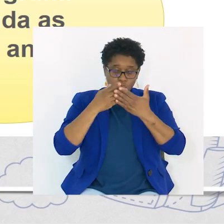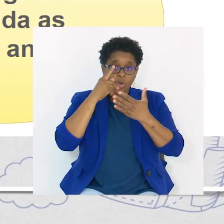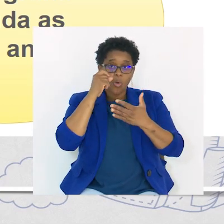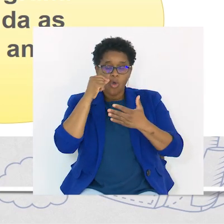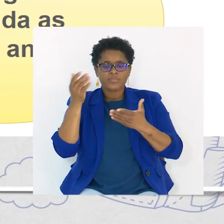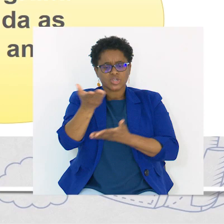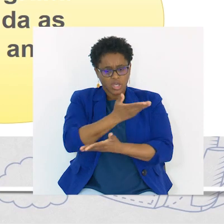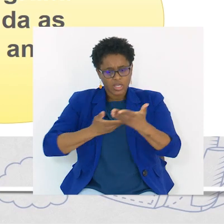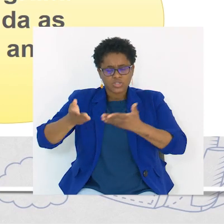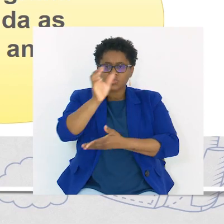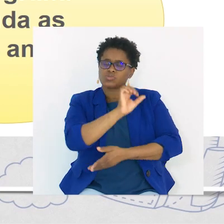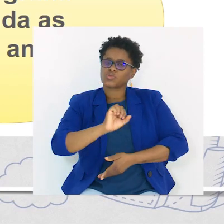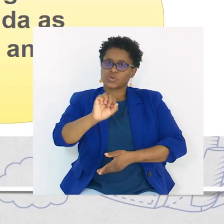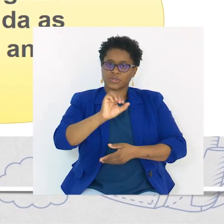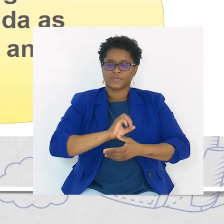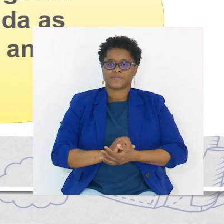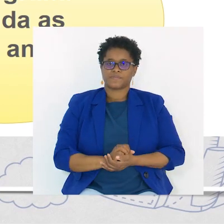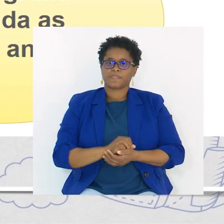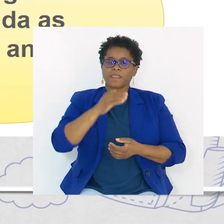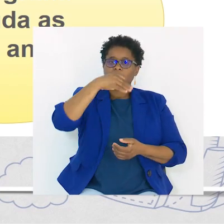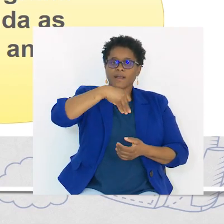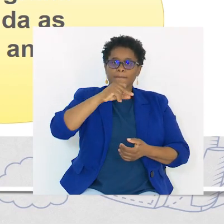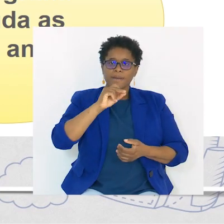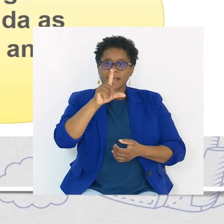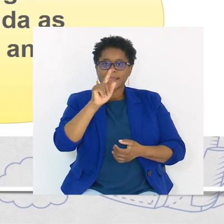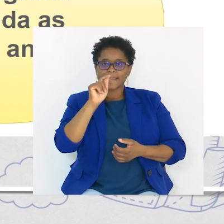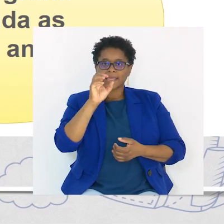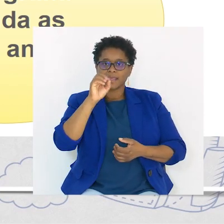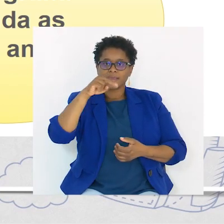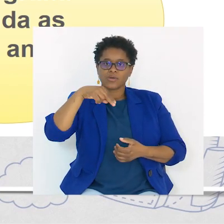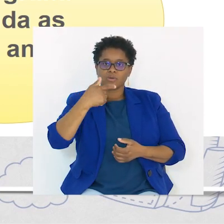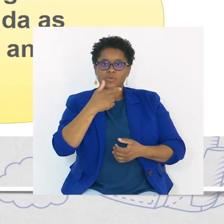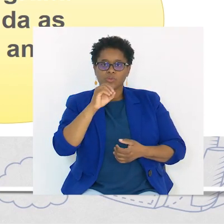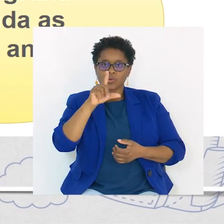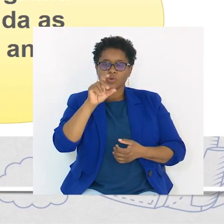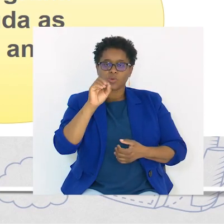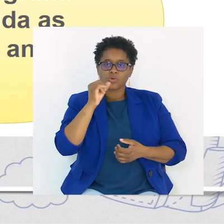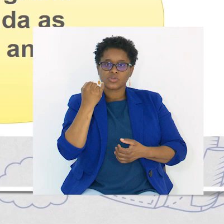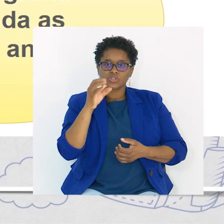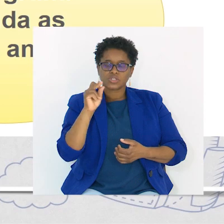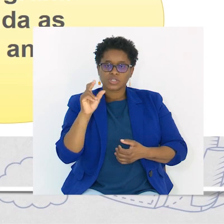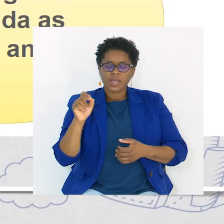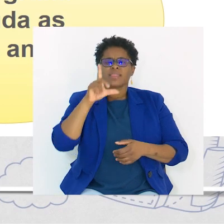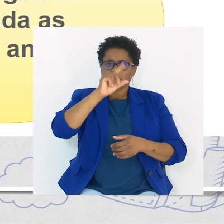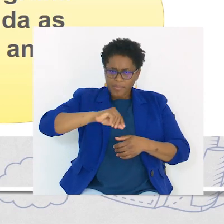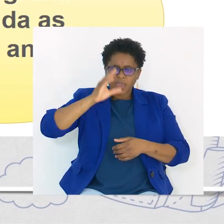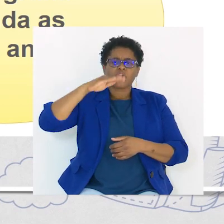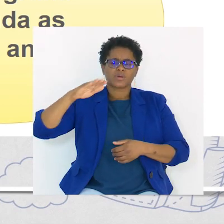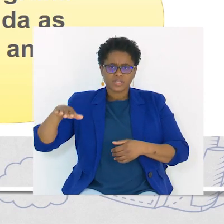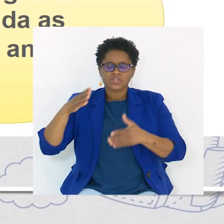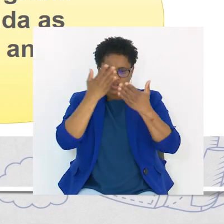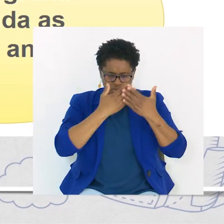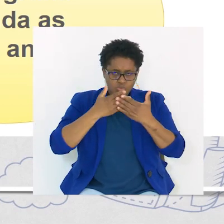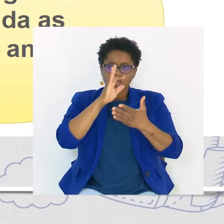suas relações. A paleontologia, também uma ciência que estuda os